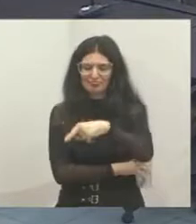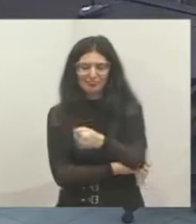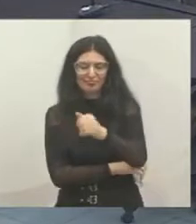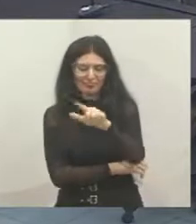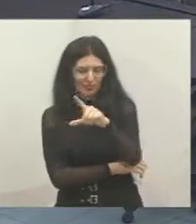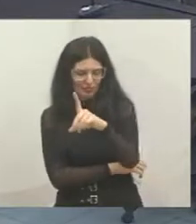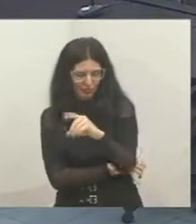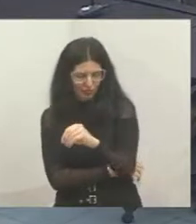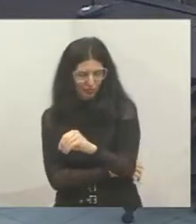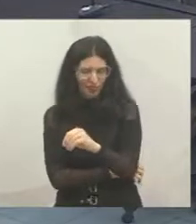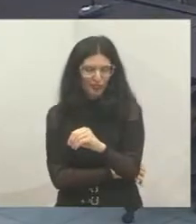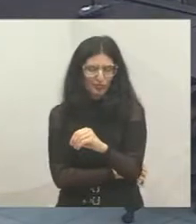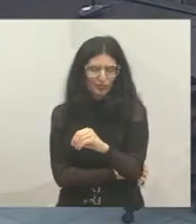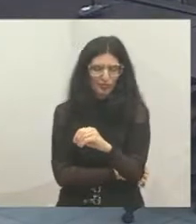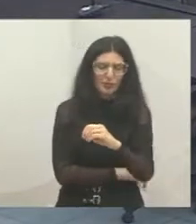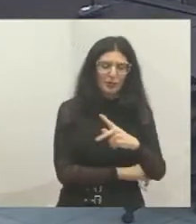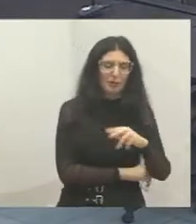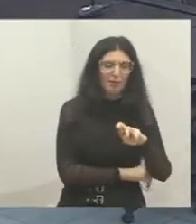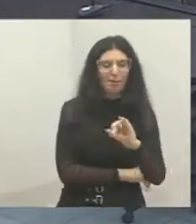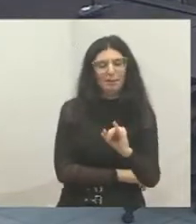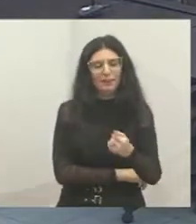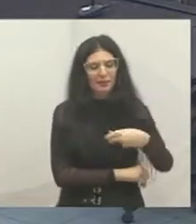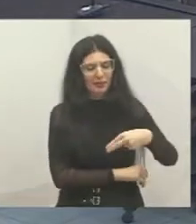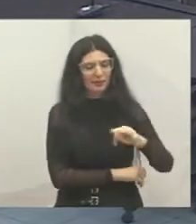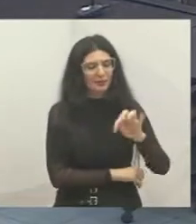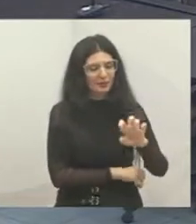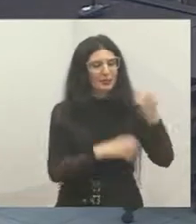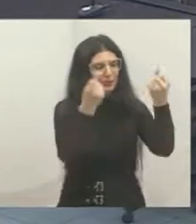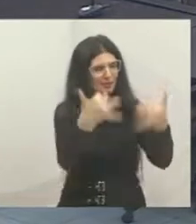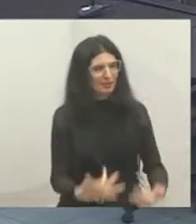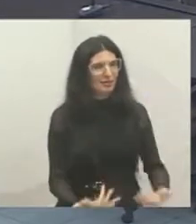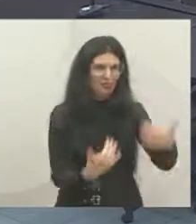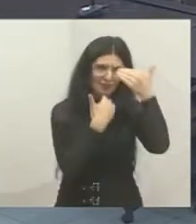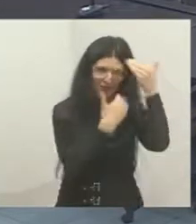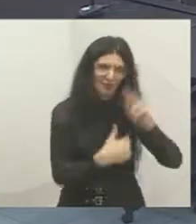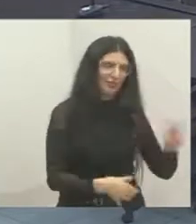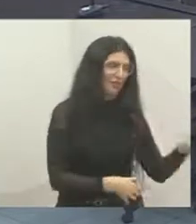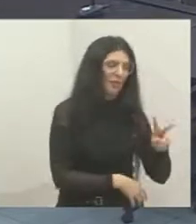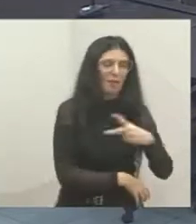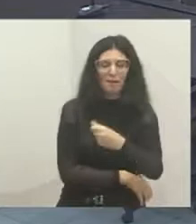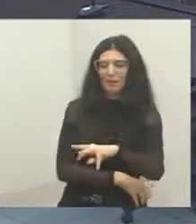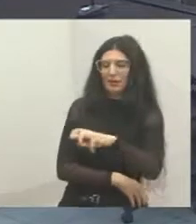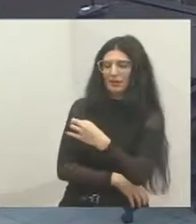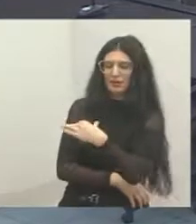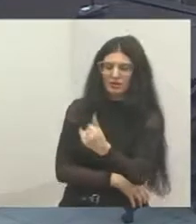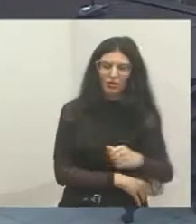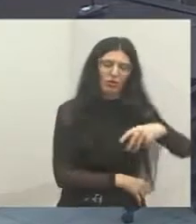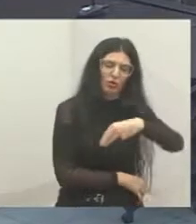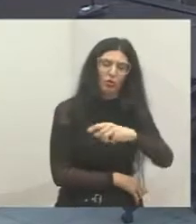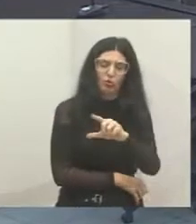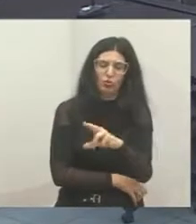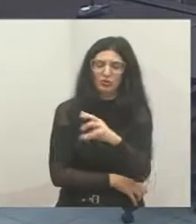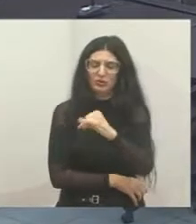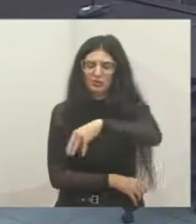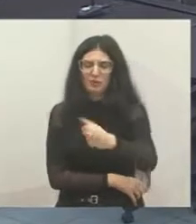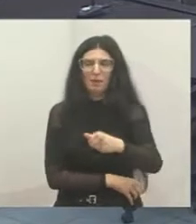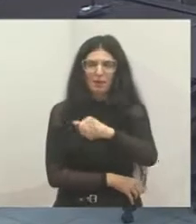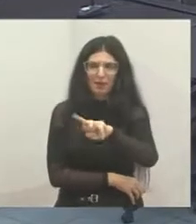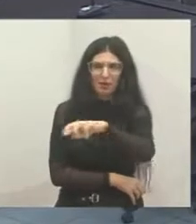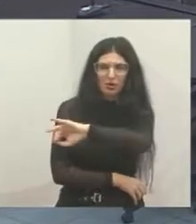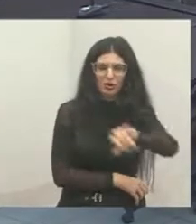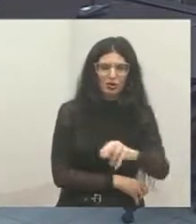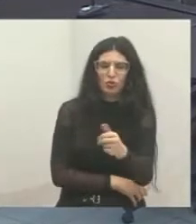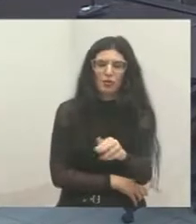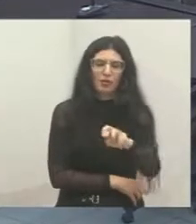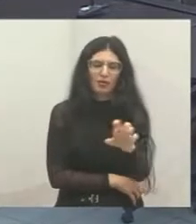aqui expor, fazer toda essa explanação. Agradecer a presença da vereadora Márcia, a vereadora Lucimar, vereador Juarez